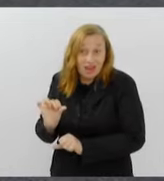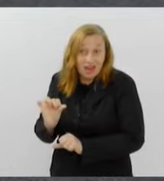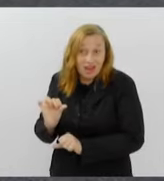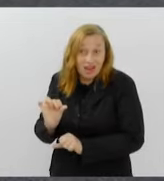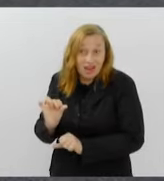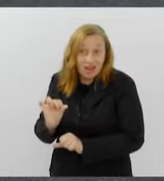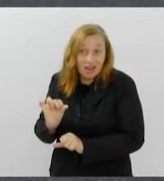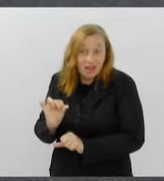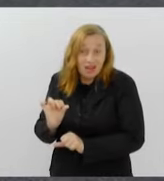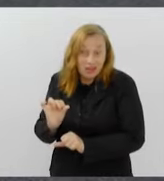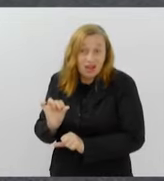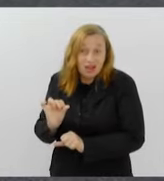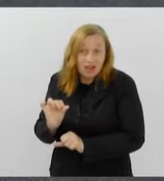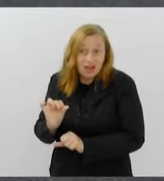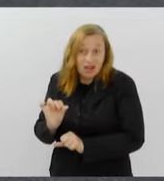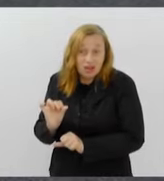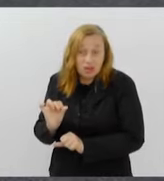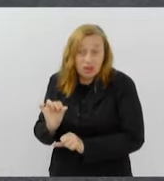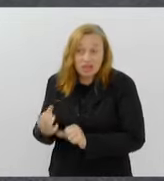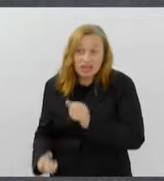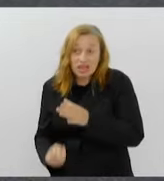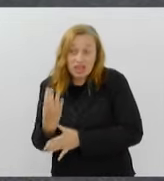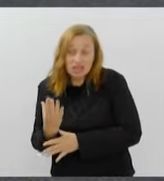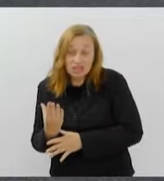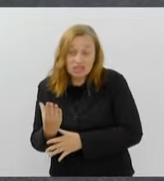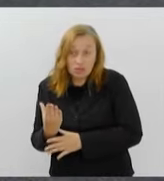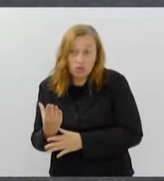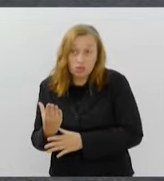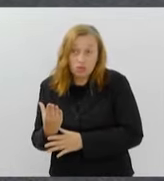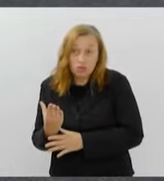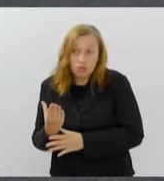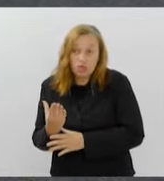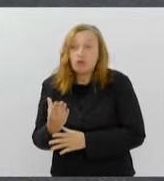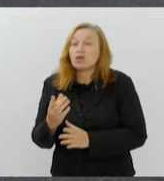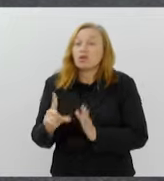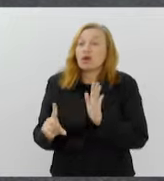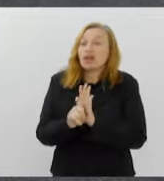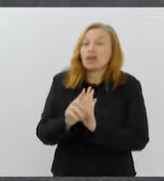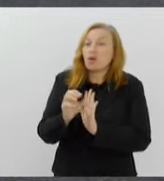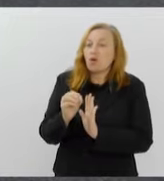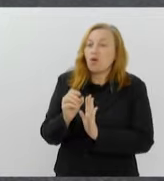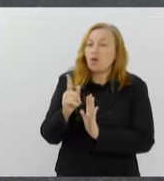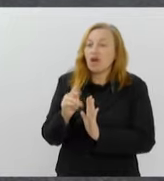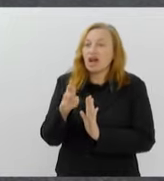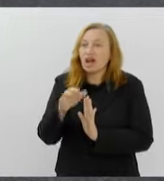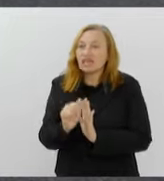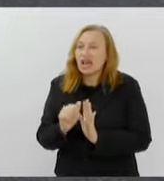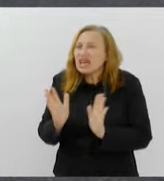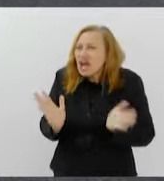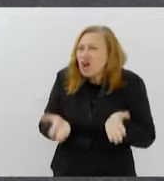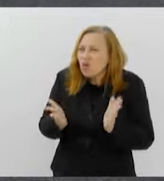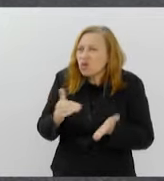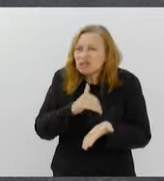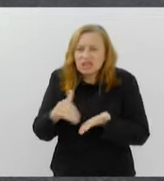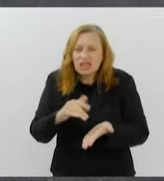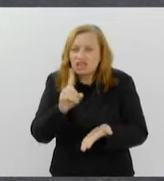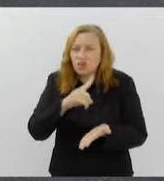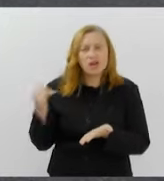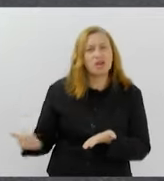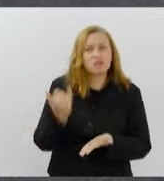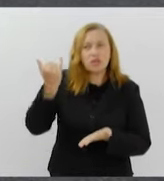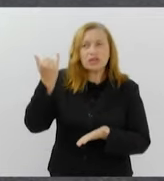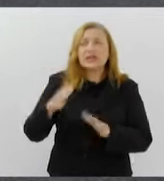com a participação da base e agora o secretário não é mais importante então a segurança